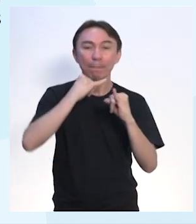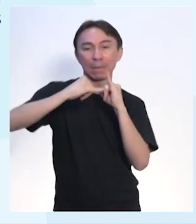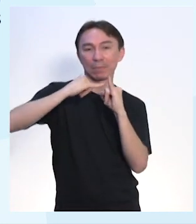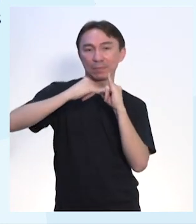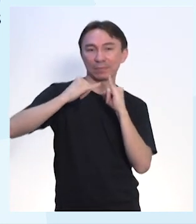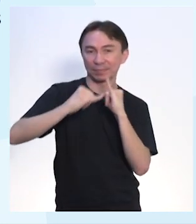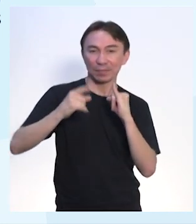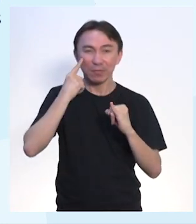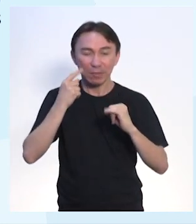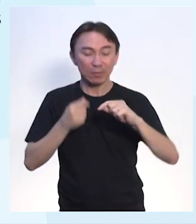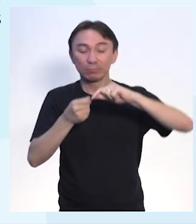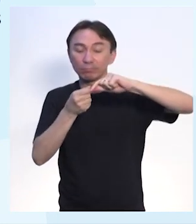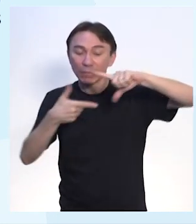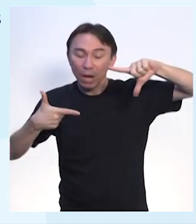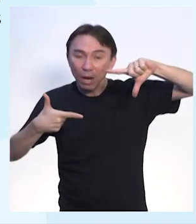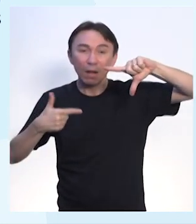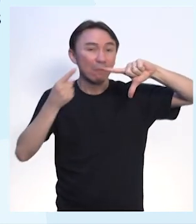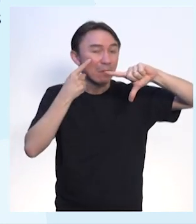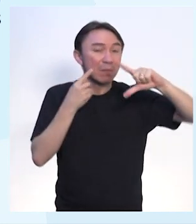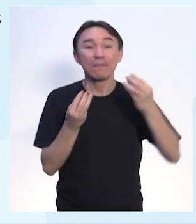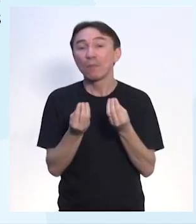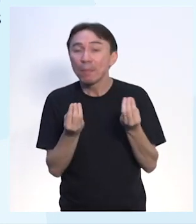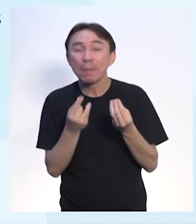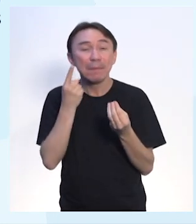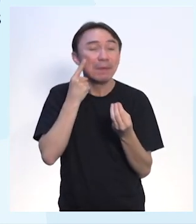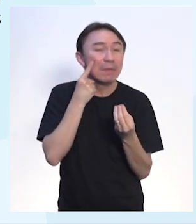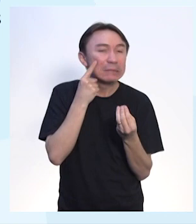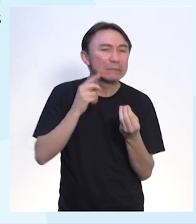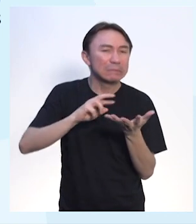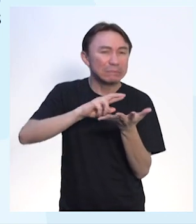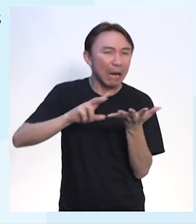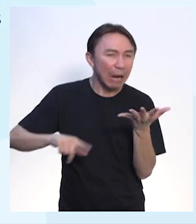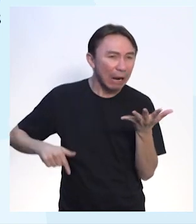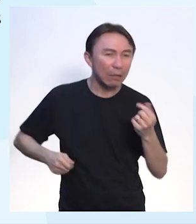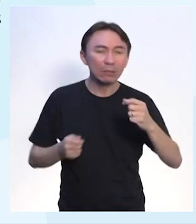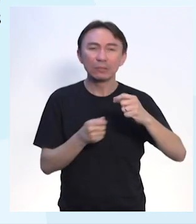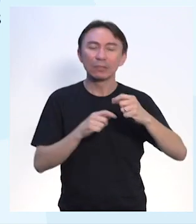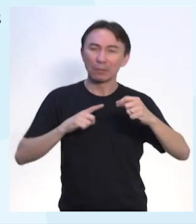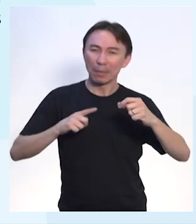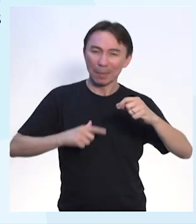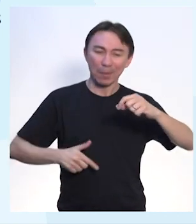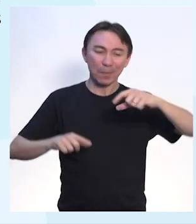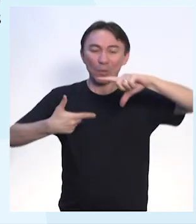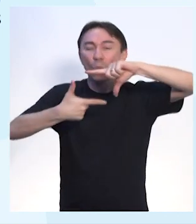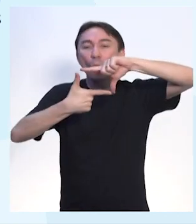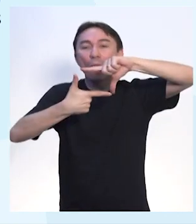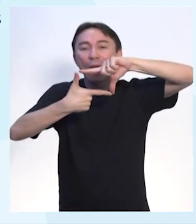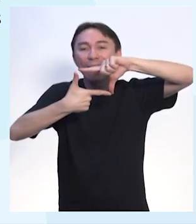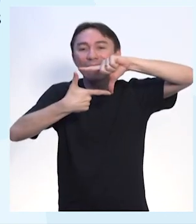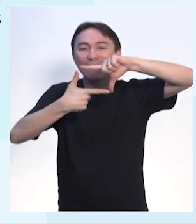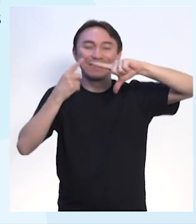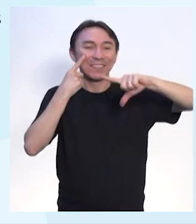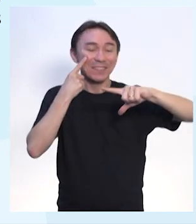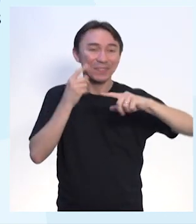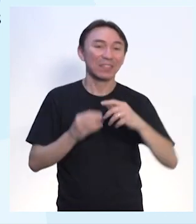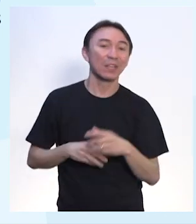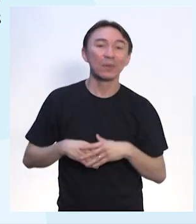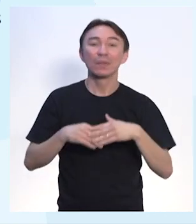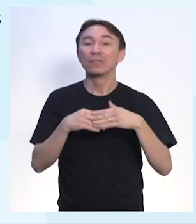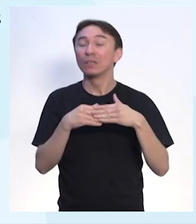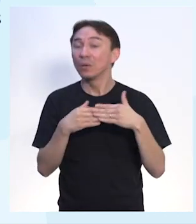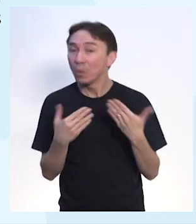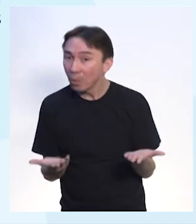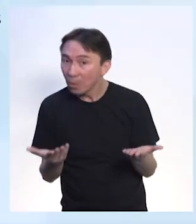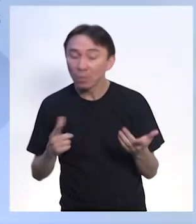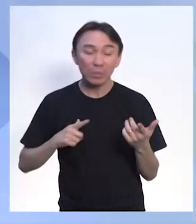ampliação, de redução em malhas quadriculadas, que é o que nós vamos observar em alguns exercícios, e ou não uso de